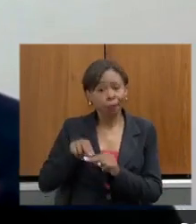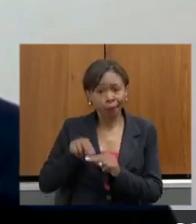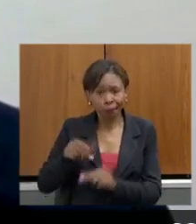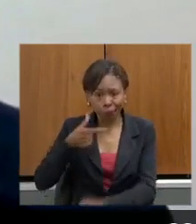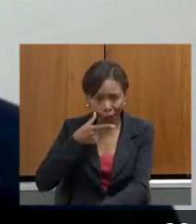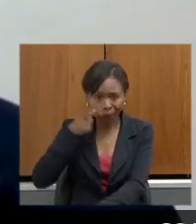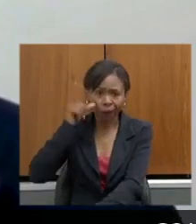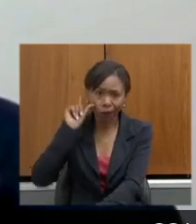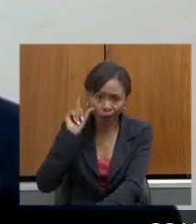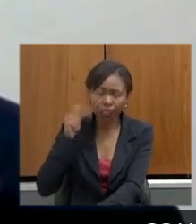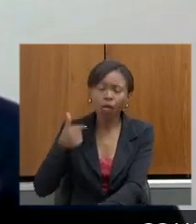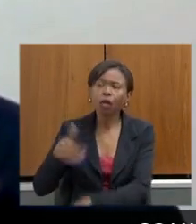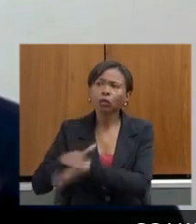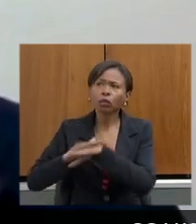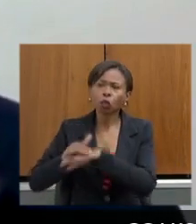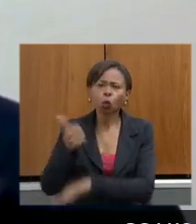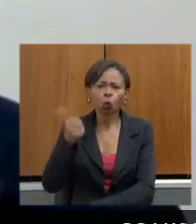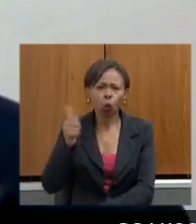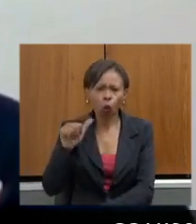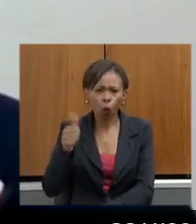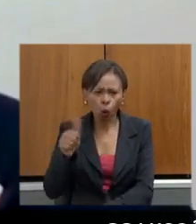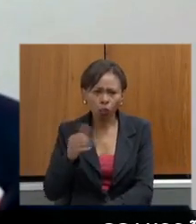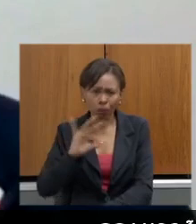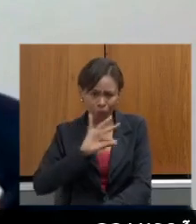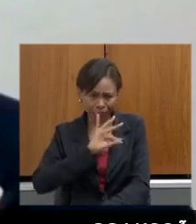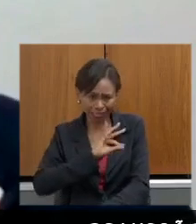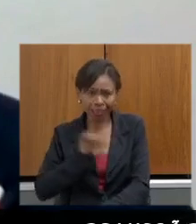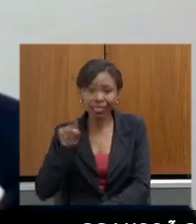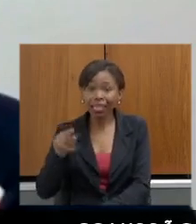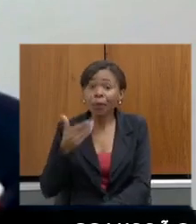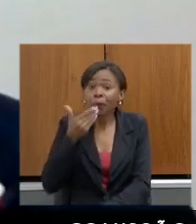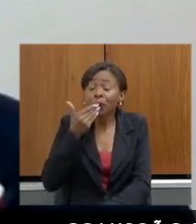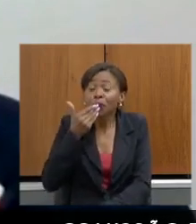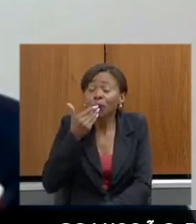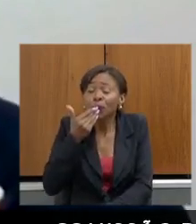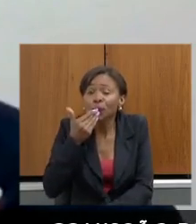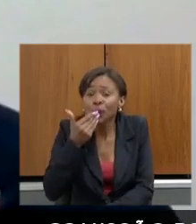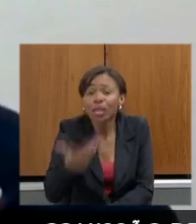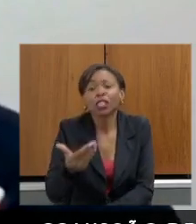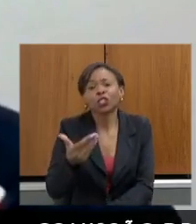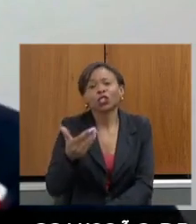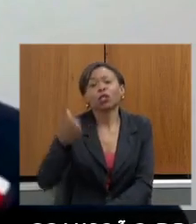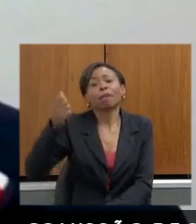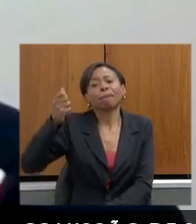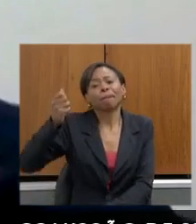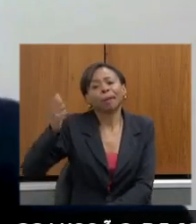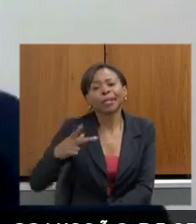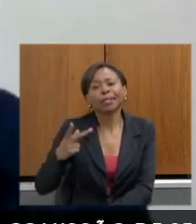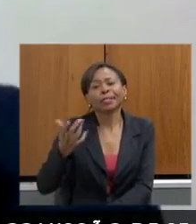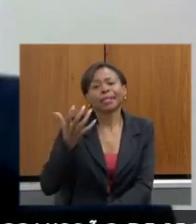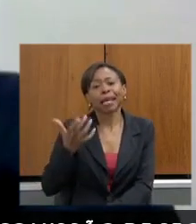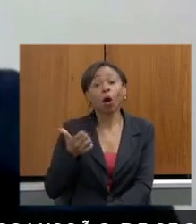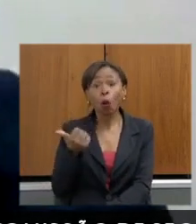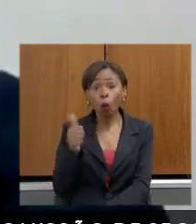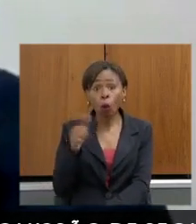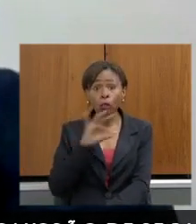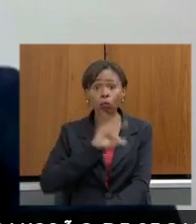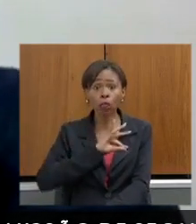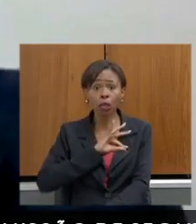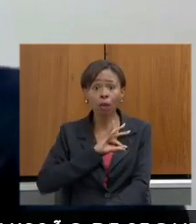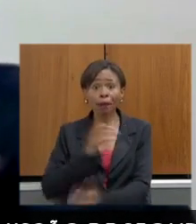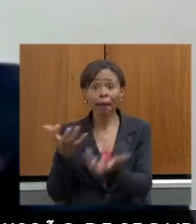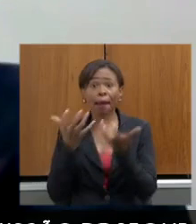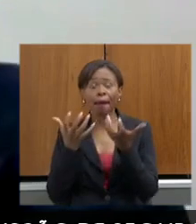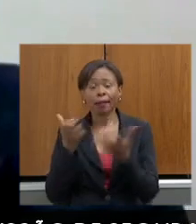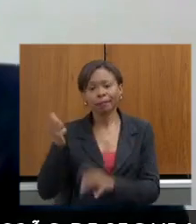Ontem eu conversei com 11 colegas policiais que estão pedindo aposentadoria 11 então Doutor Joaquim nós